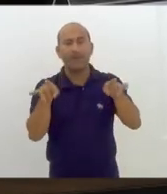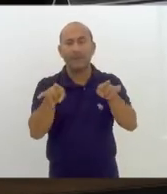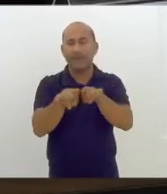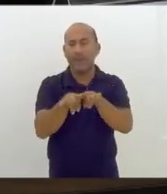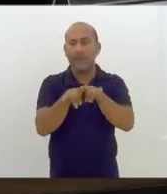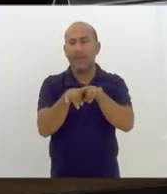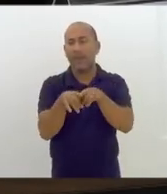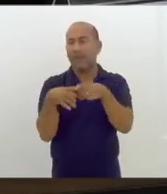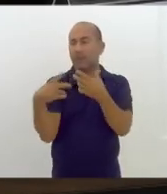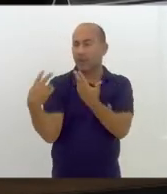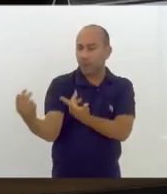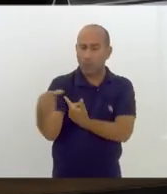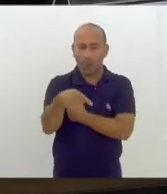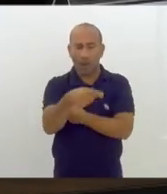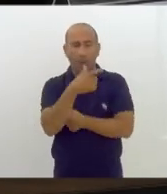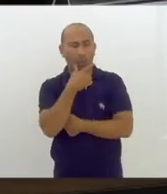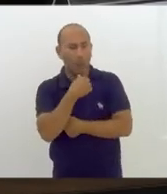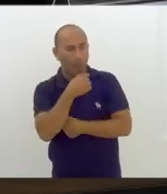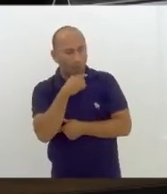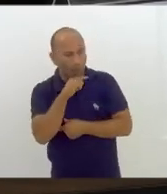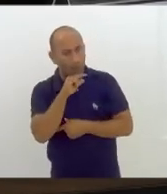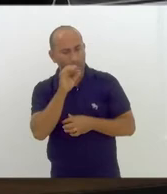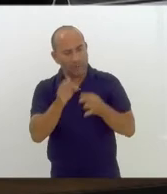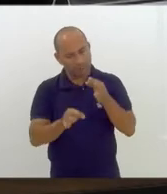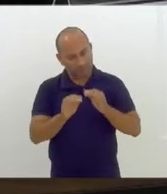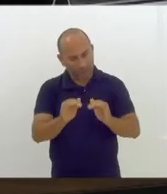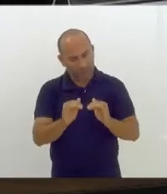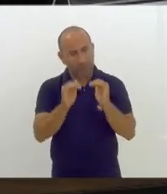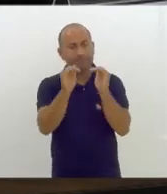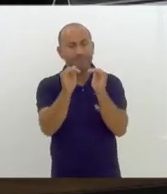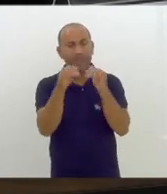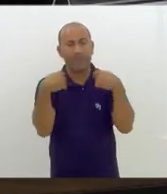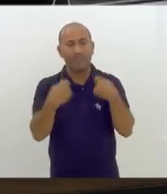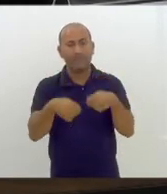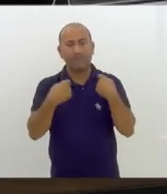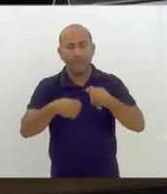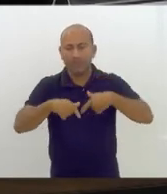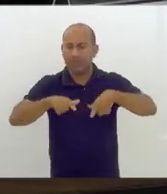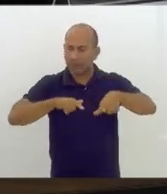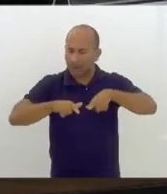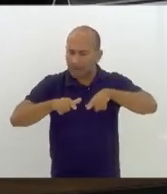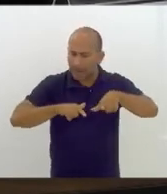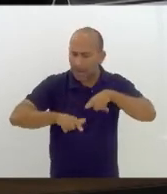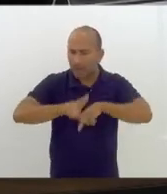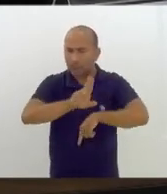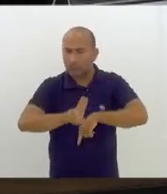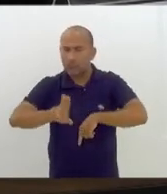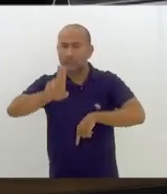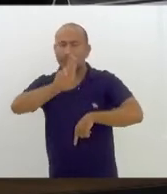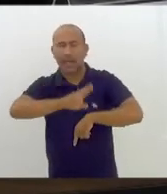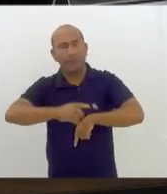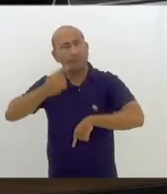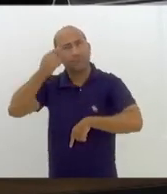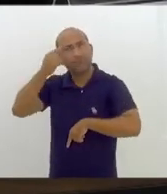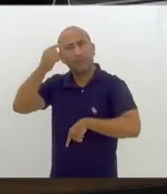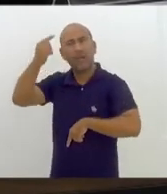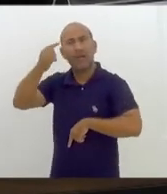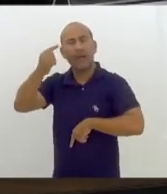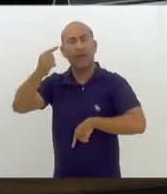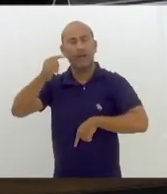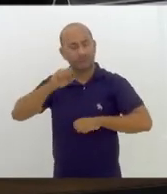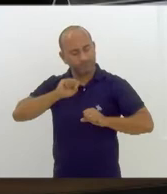assim como o desembargador, precisam usar os seus trabalhos, usar a sua criatividade e a